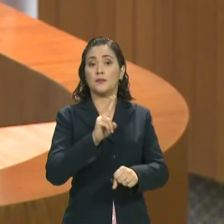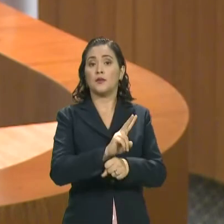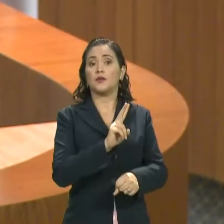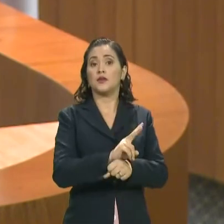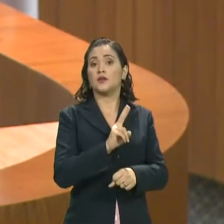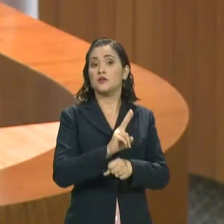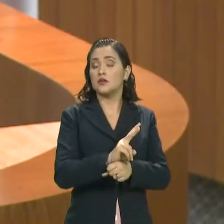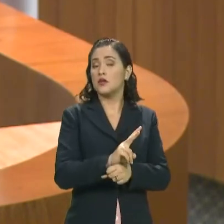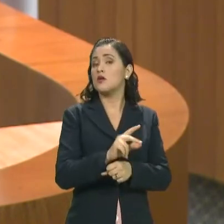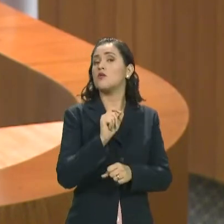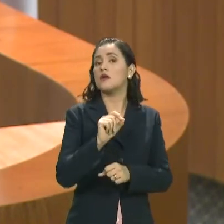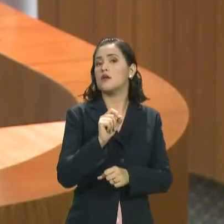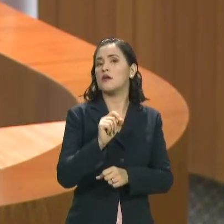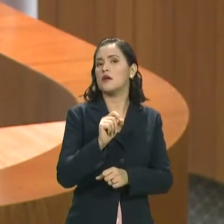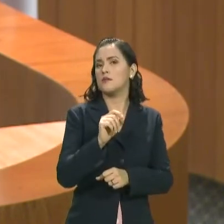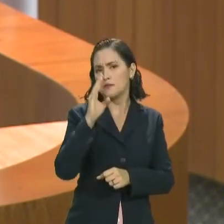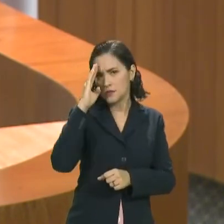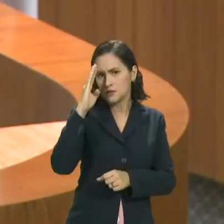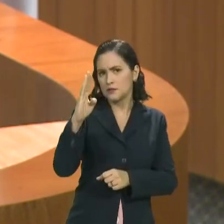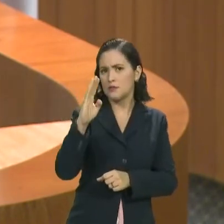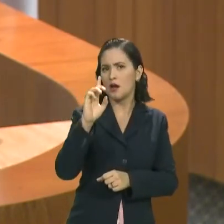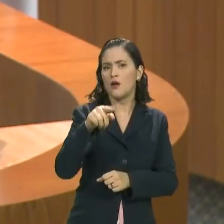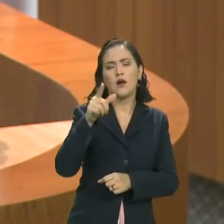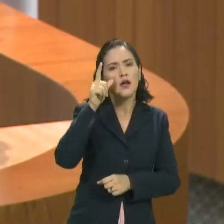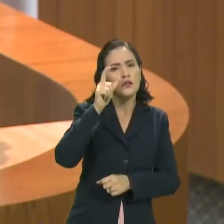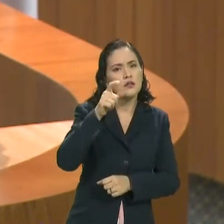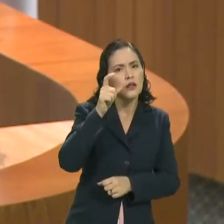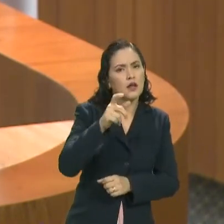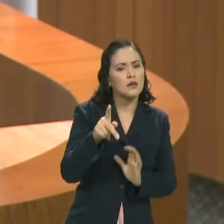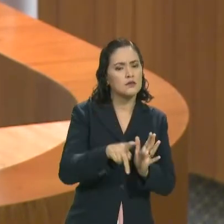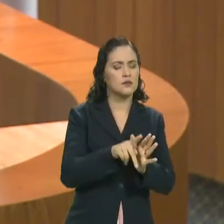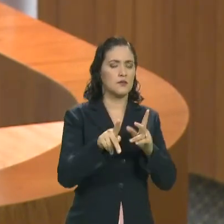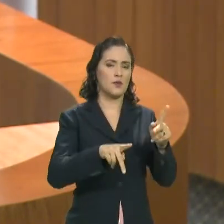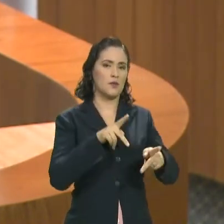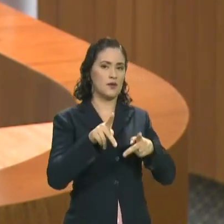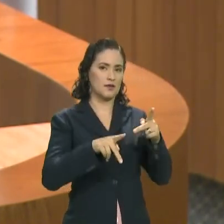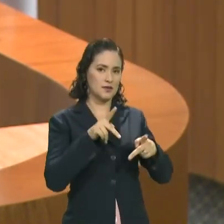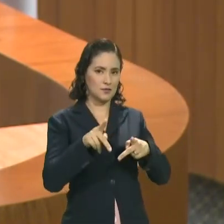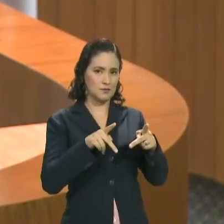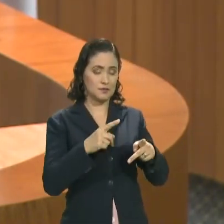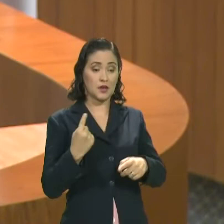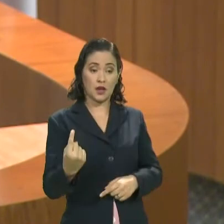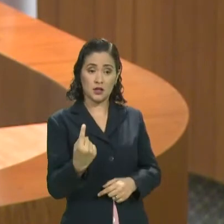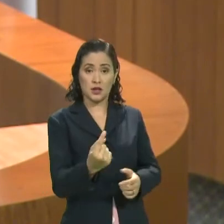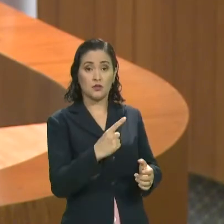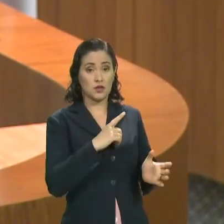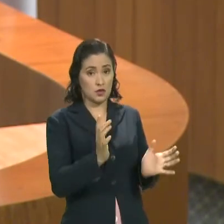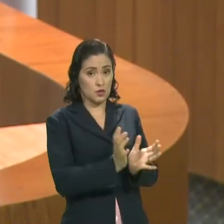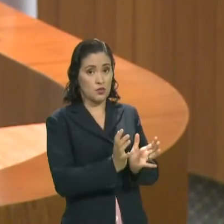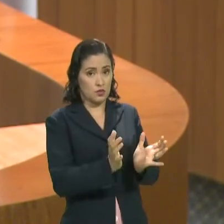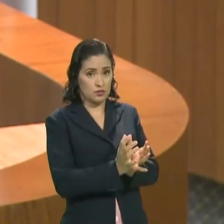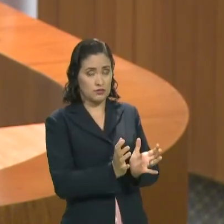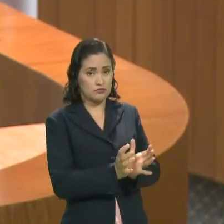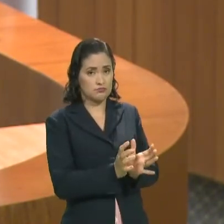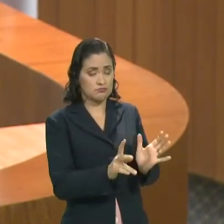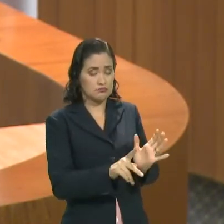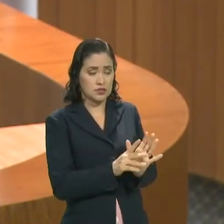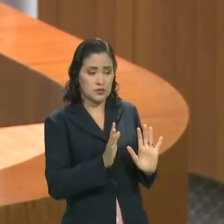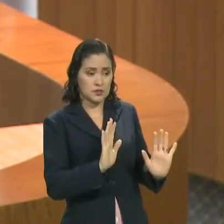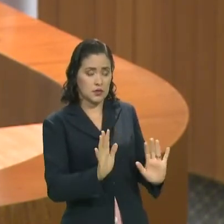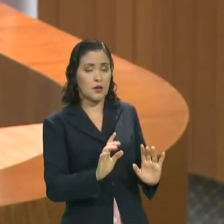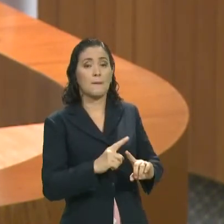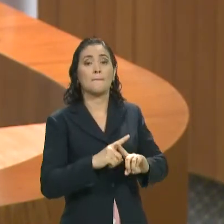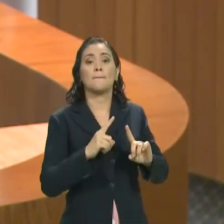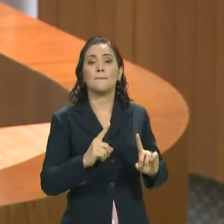fomos eleitos pela representatividade popular. Cada um aqui tem suas bases, seus segmentos, e a gente tem que defender o povo em primeiro lugar.